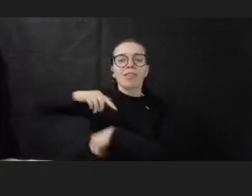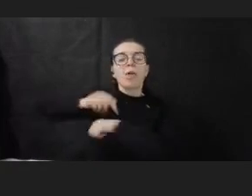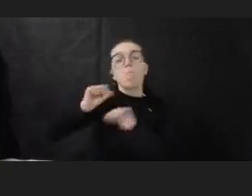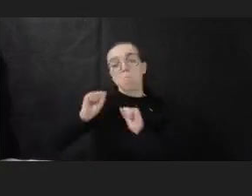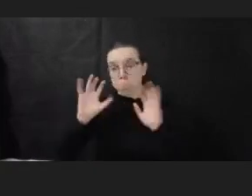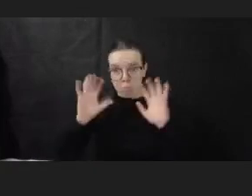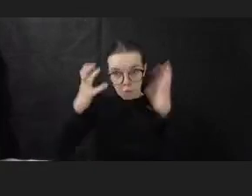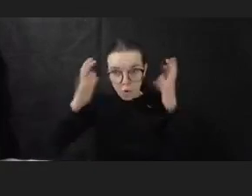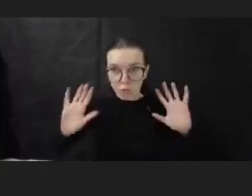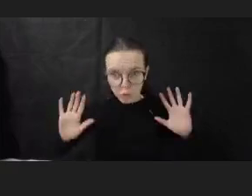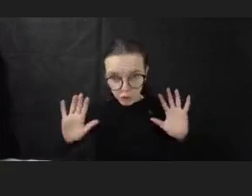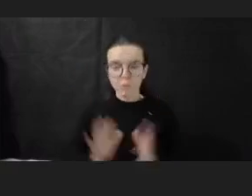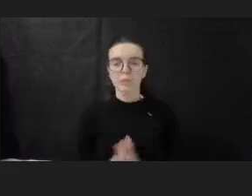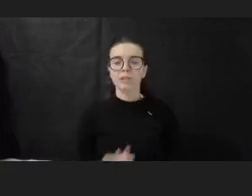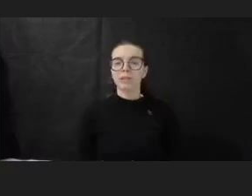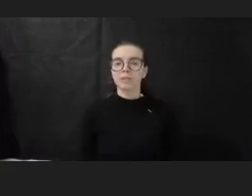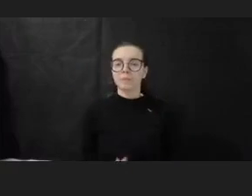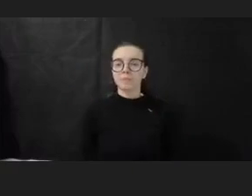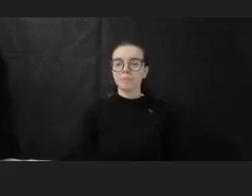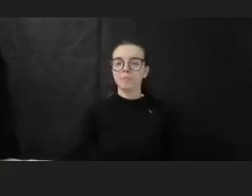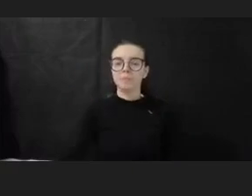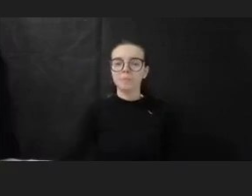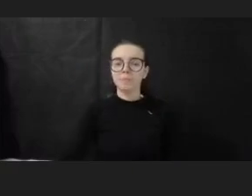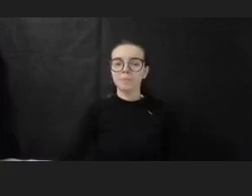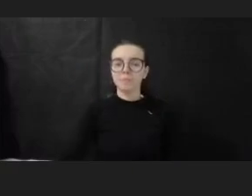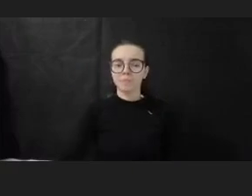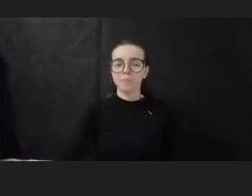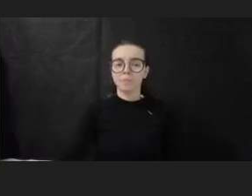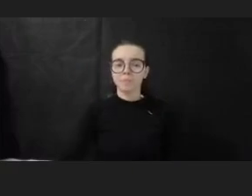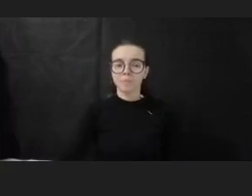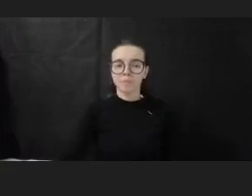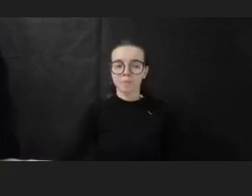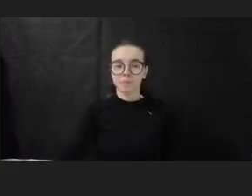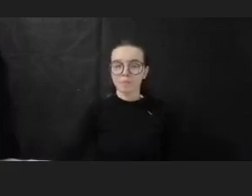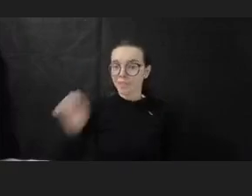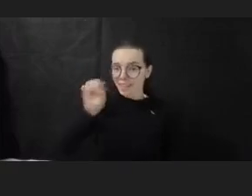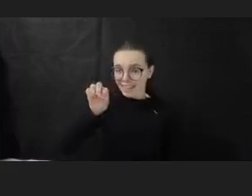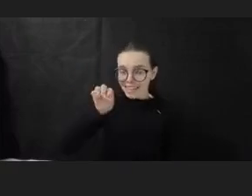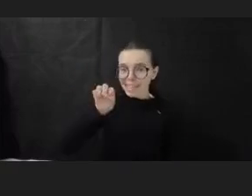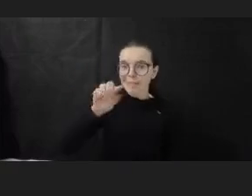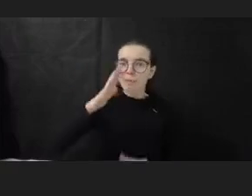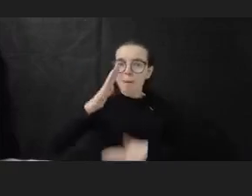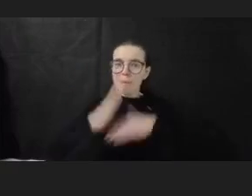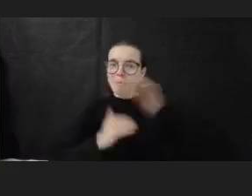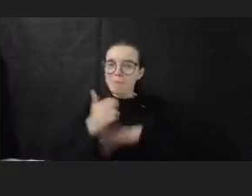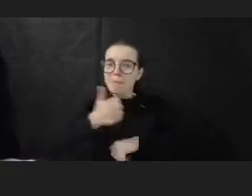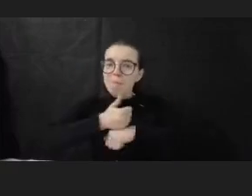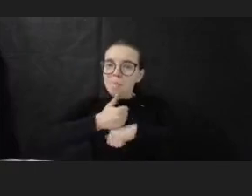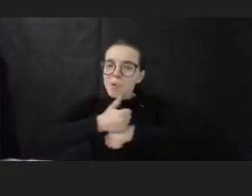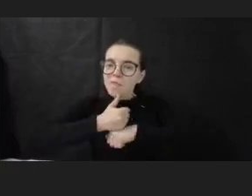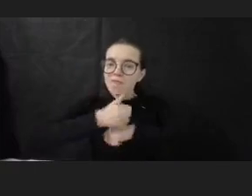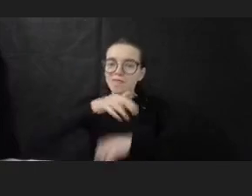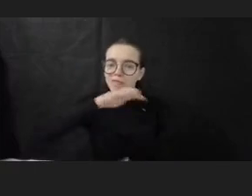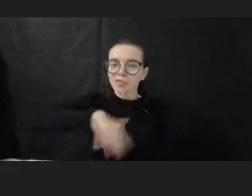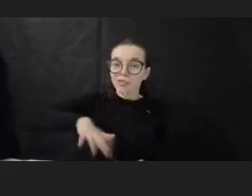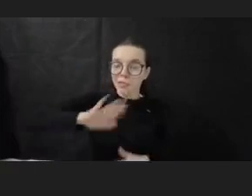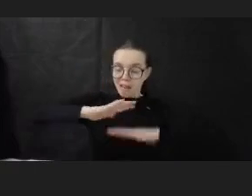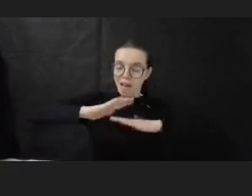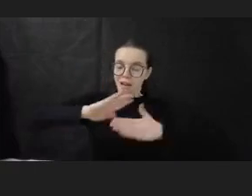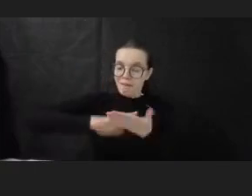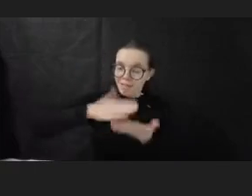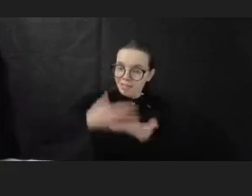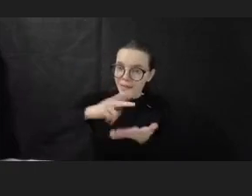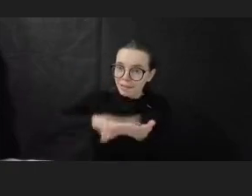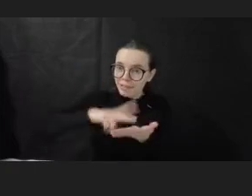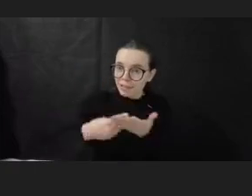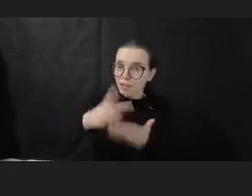como profissional da área de interpretação e tradução, que é a DORT, porque tem diferença, tá? A